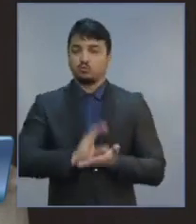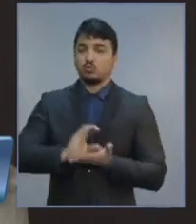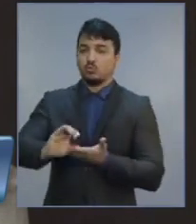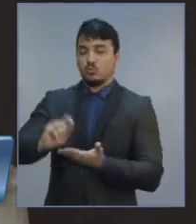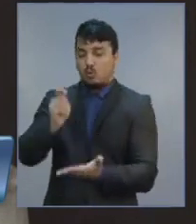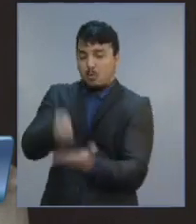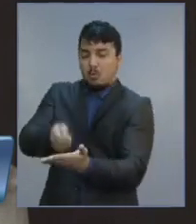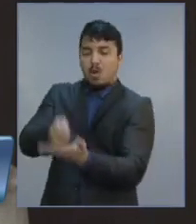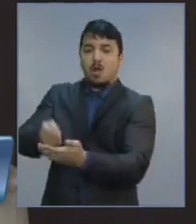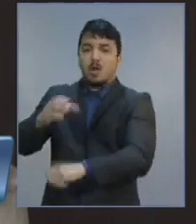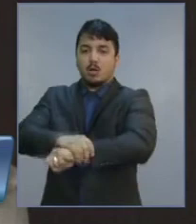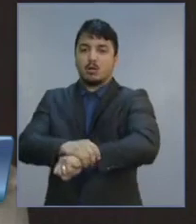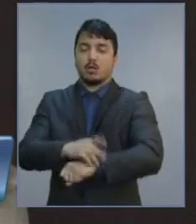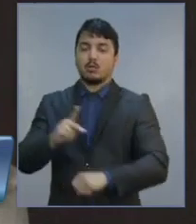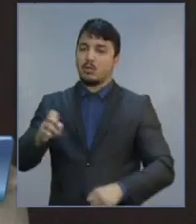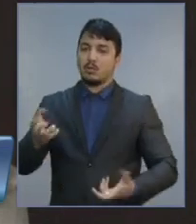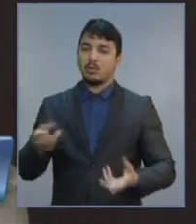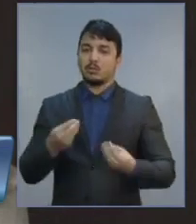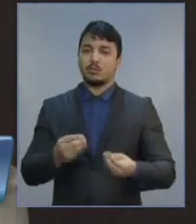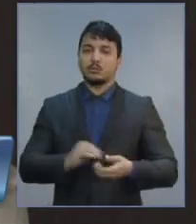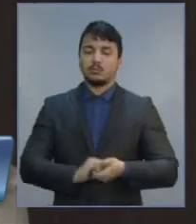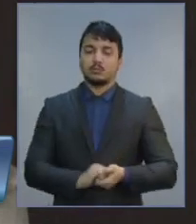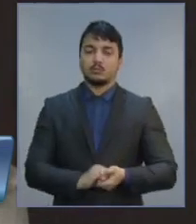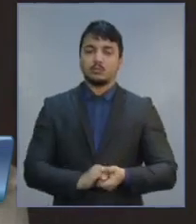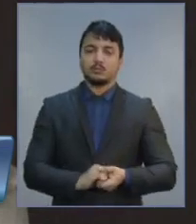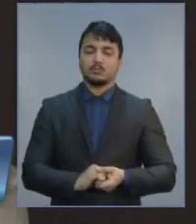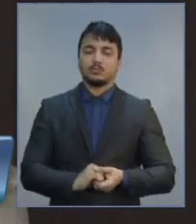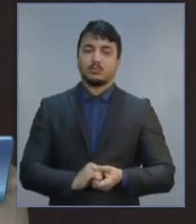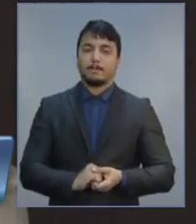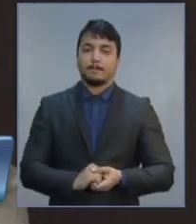facções criminosas e às organizações criminosas.